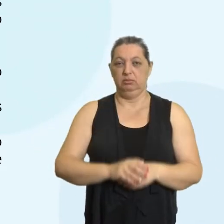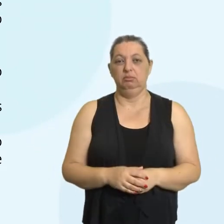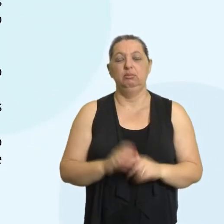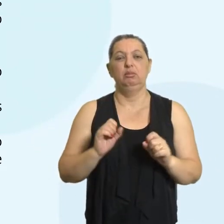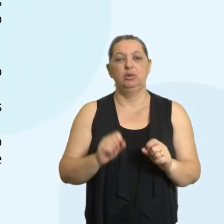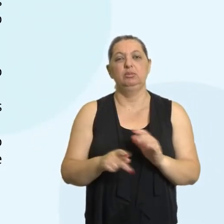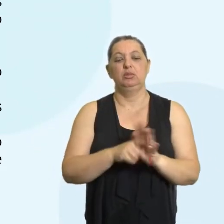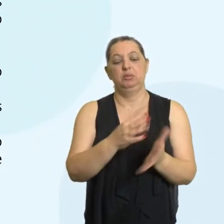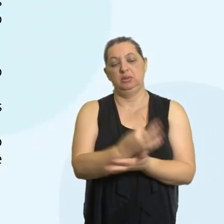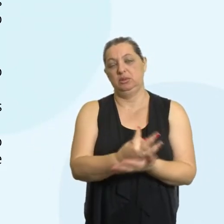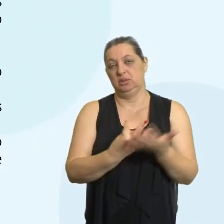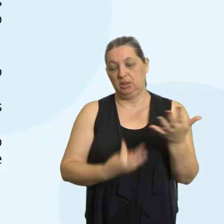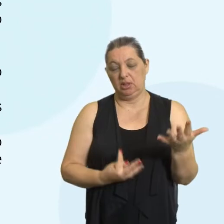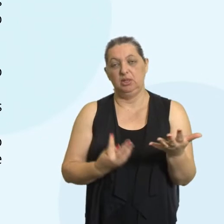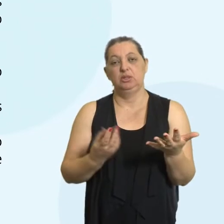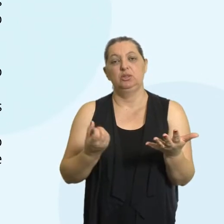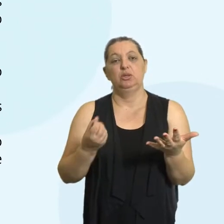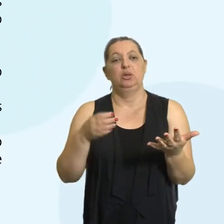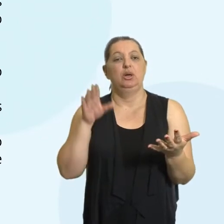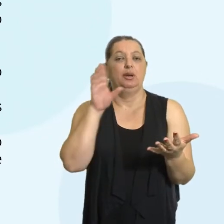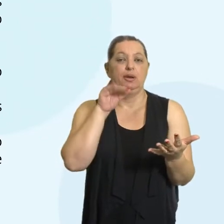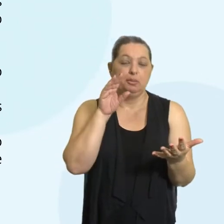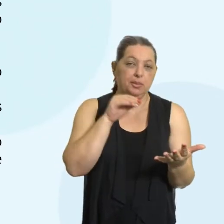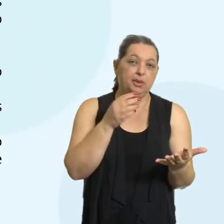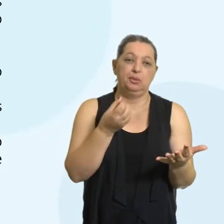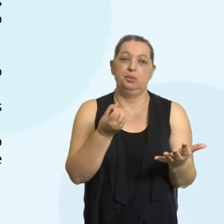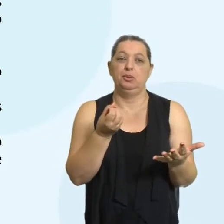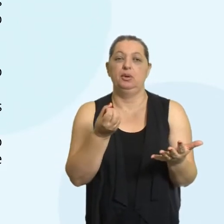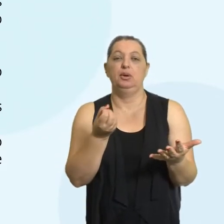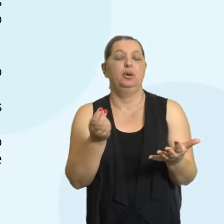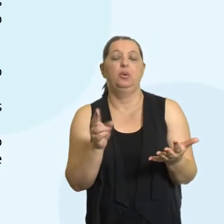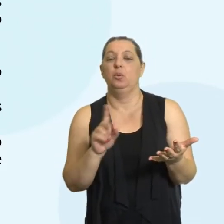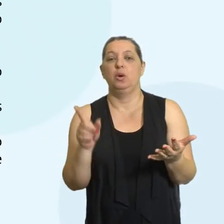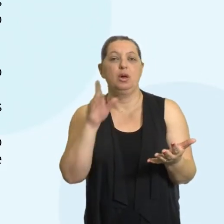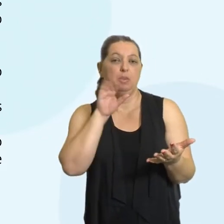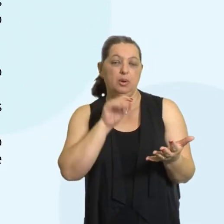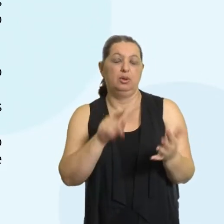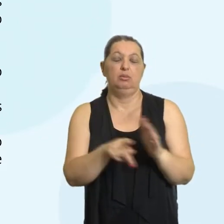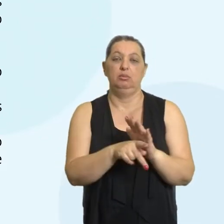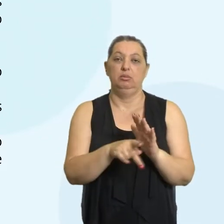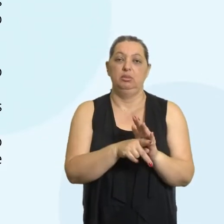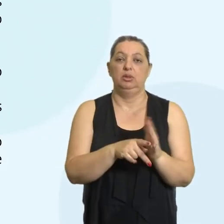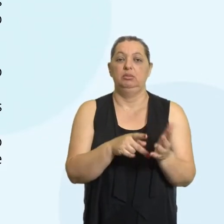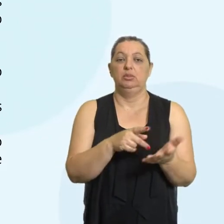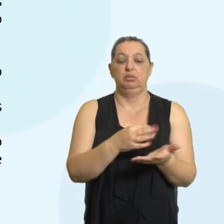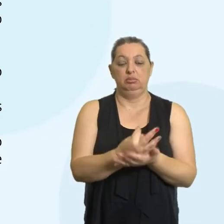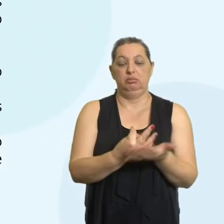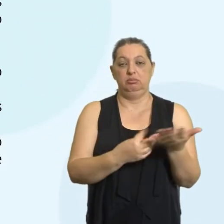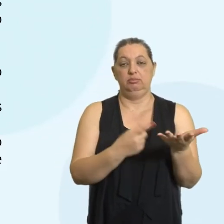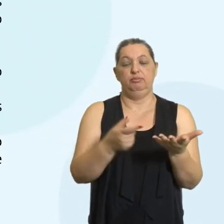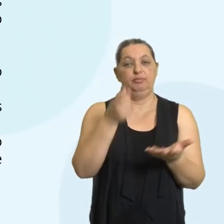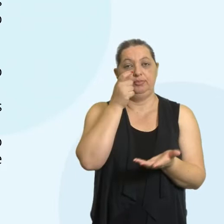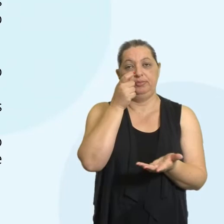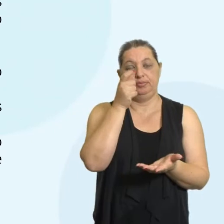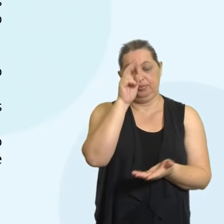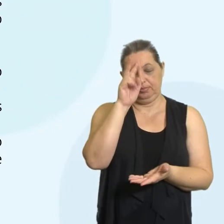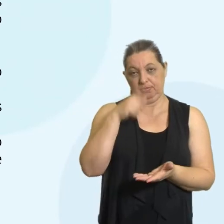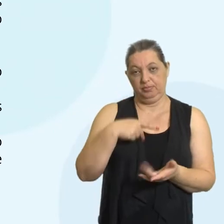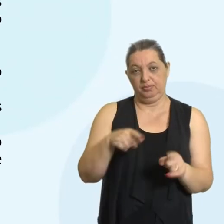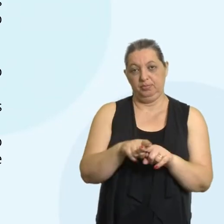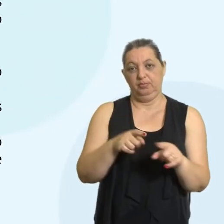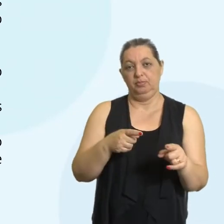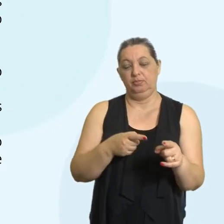linguagem textual quanto não textual artística e tudo mais fundamentada em função de interesses pessoais e coletivos